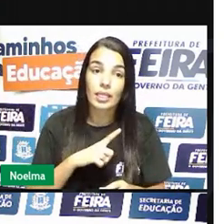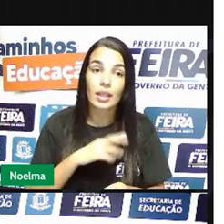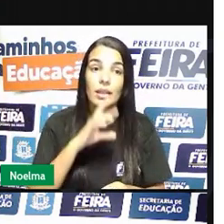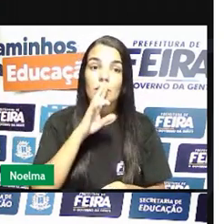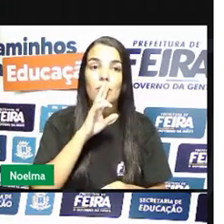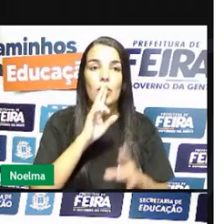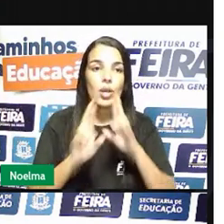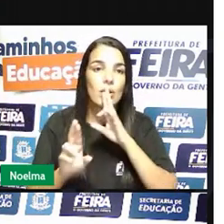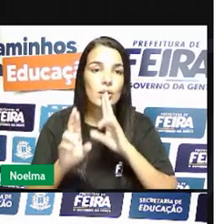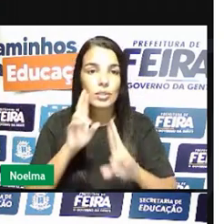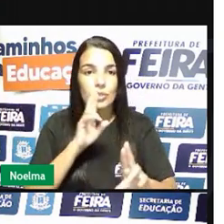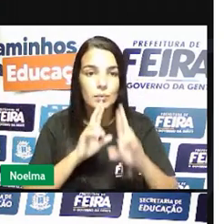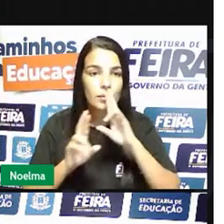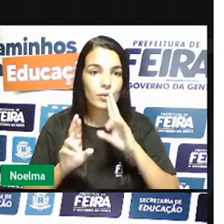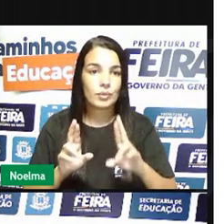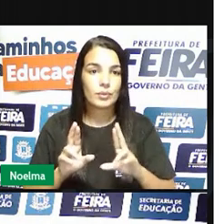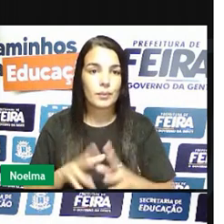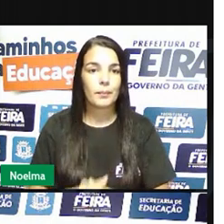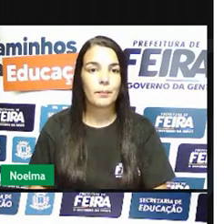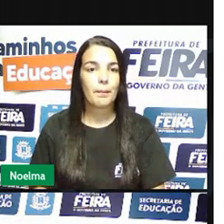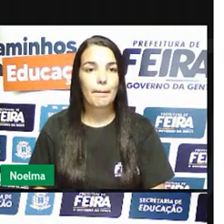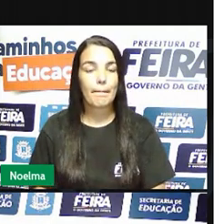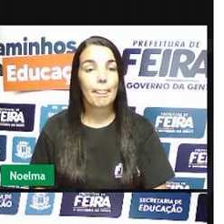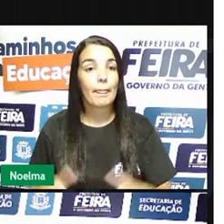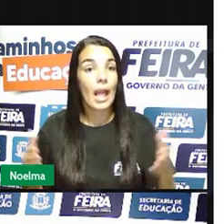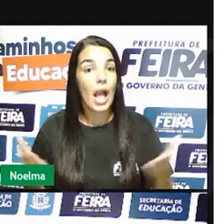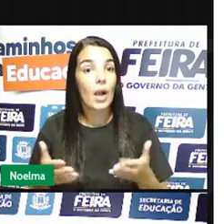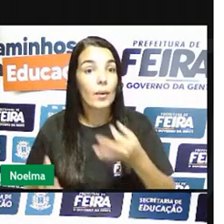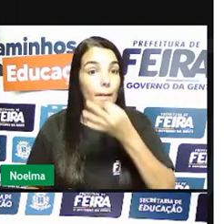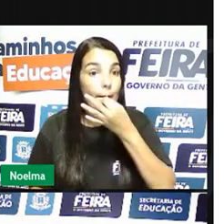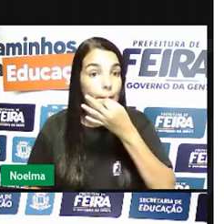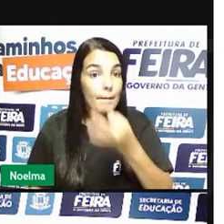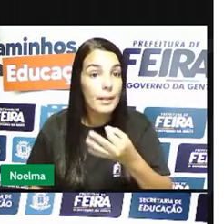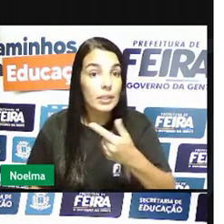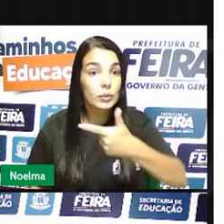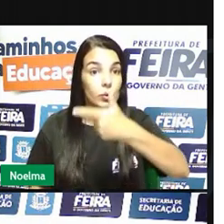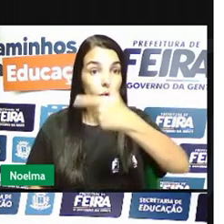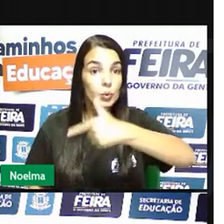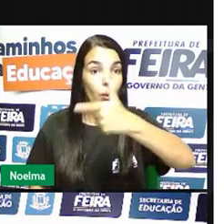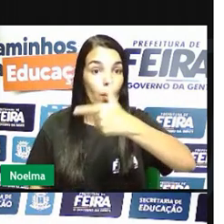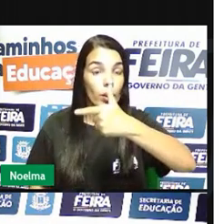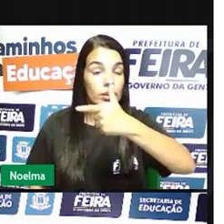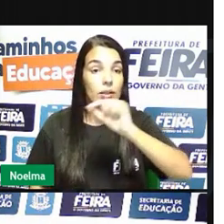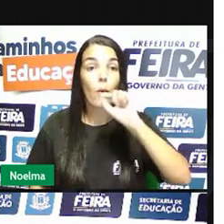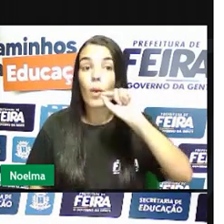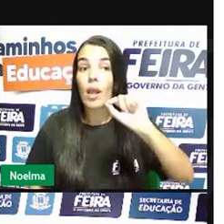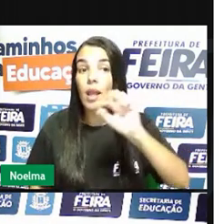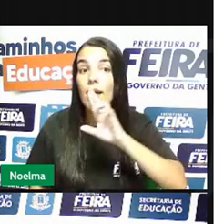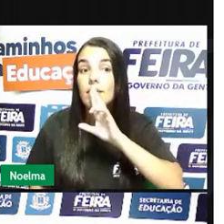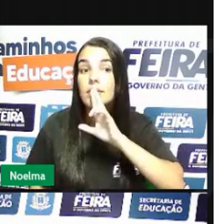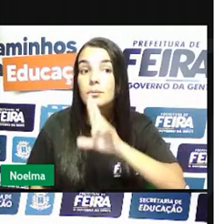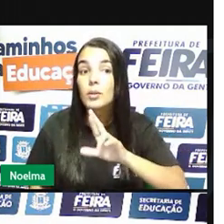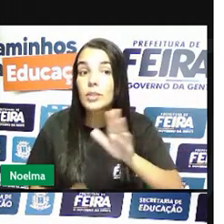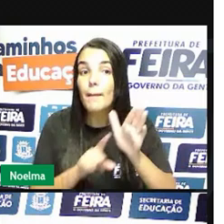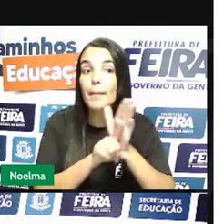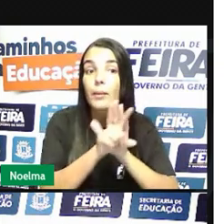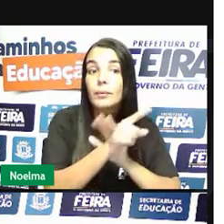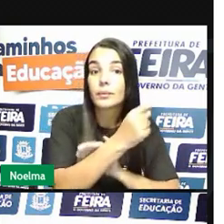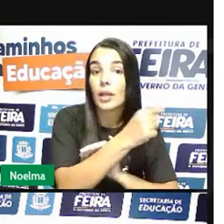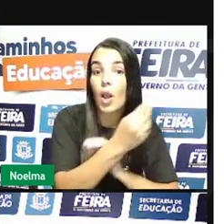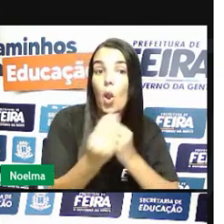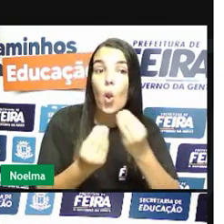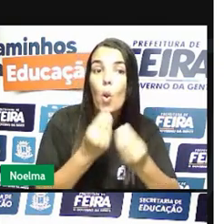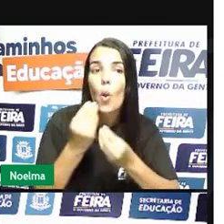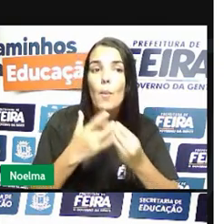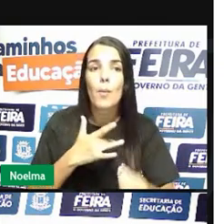trabalhar atividades físicas. O argumento 2 vem aí respondendo a essa pergunta.